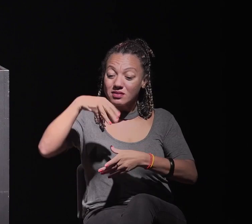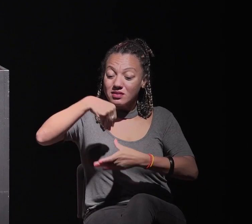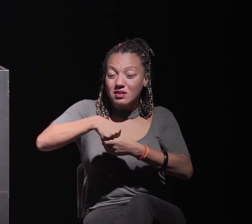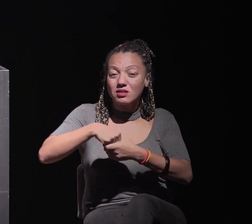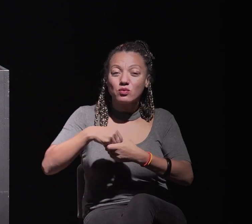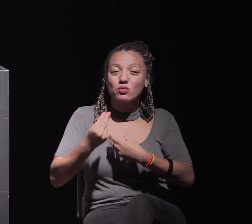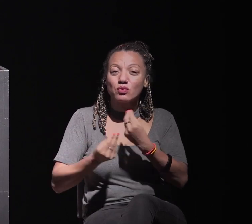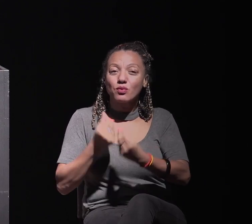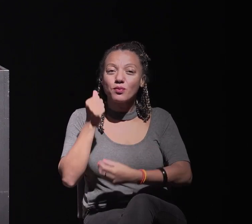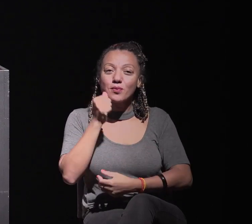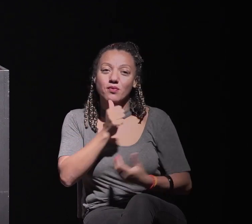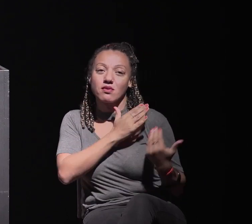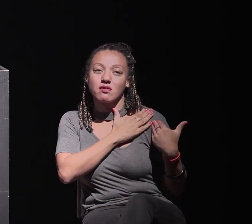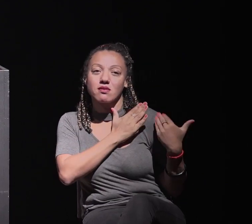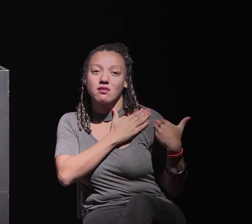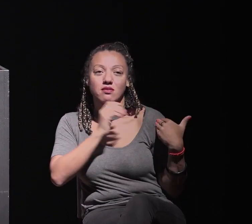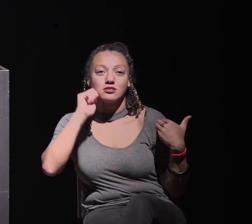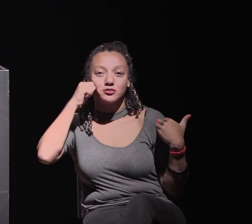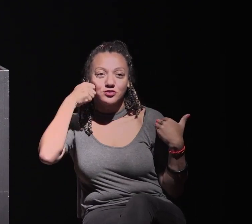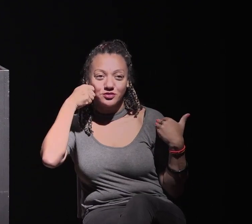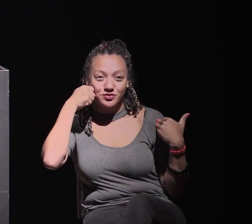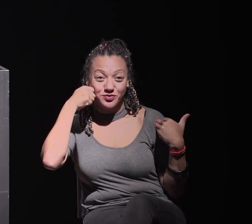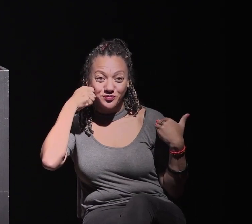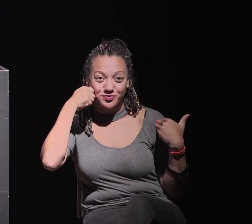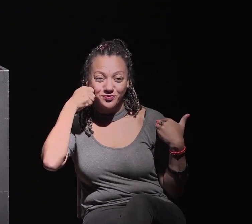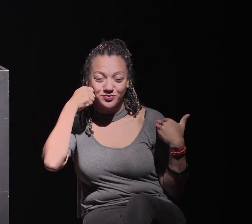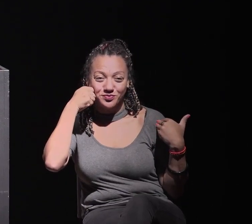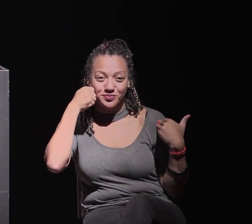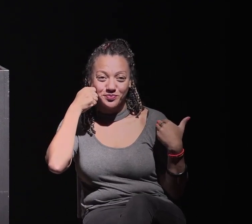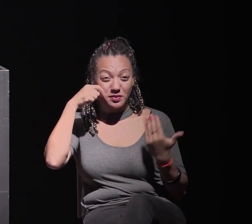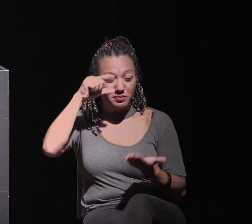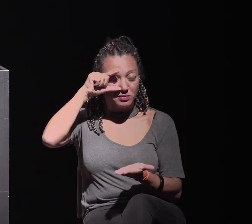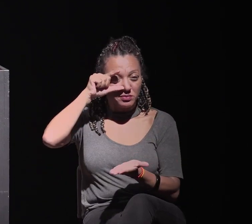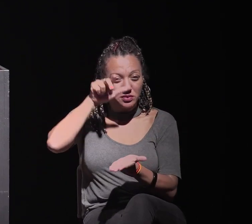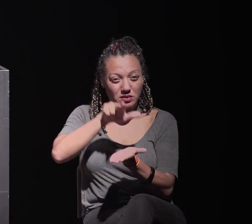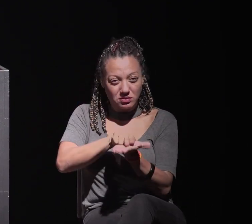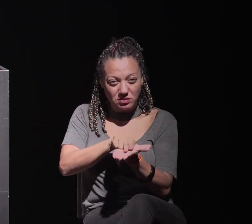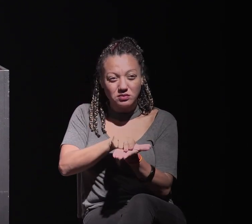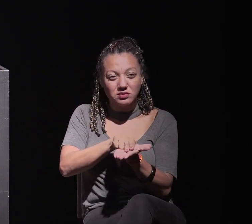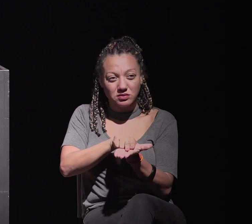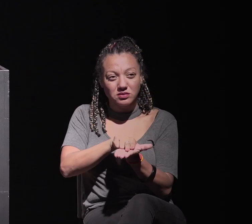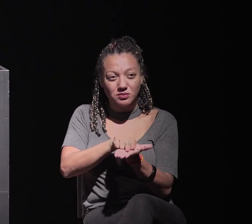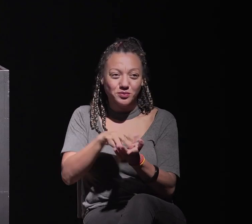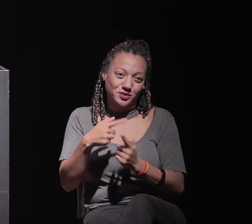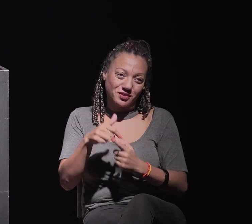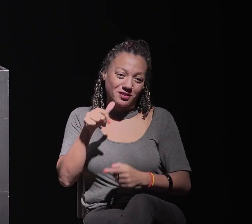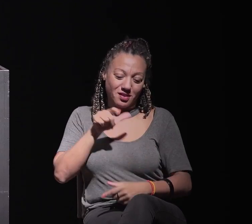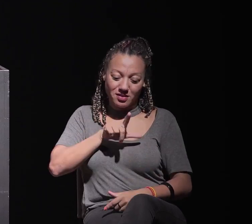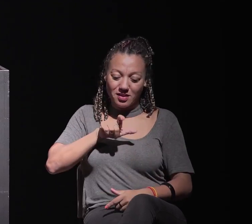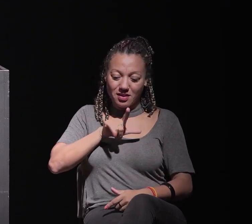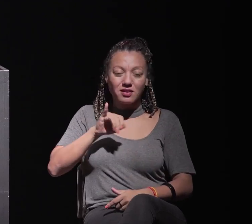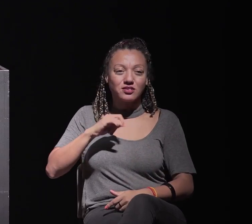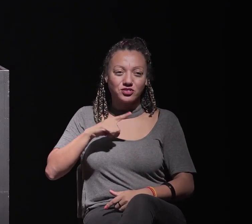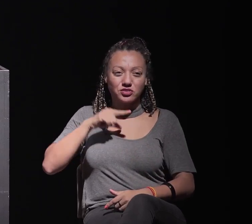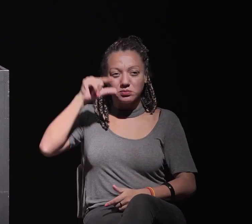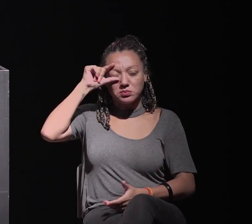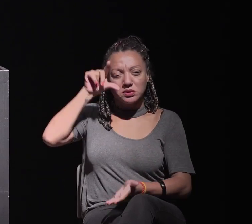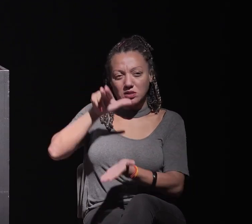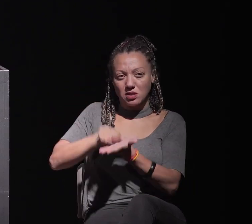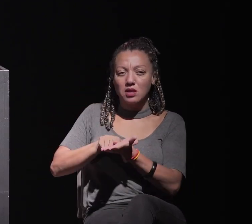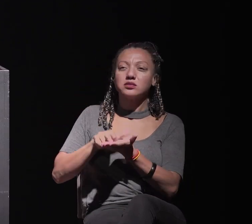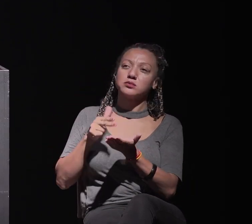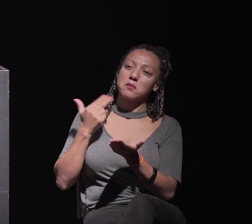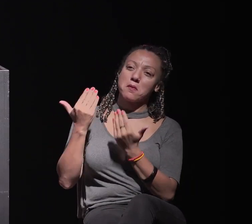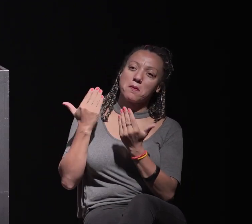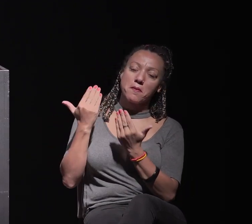comunidade. Ela vai dizer que, do ponto de vista da psicanálise, porque ela se analisava, né? E ela tem vários relatos